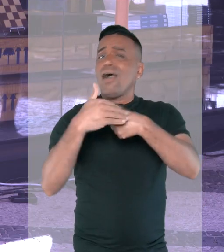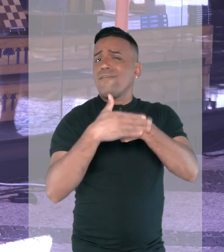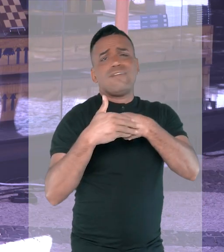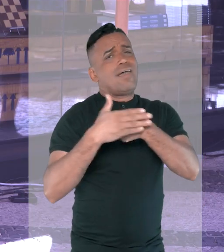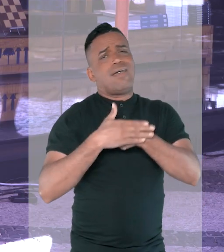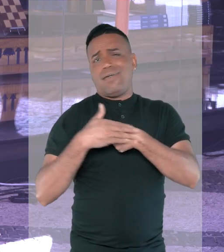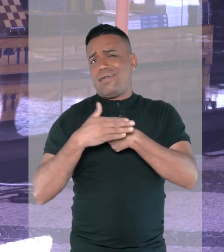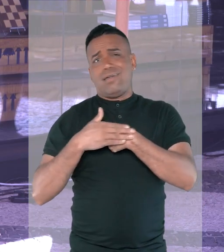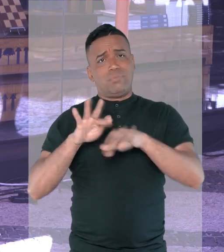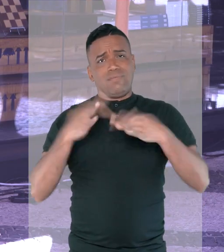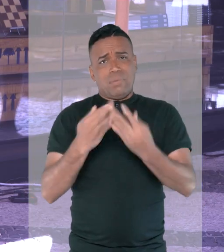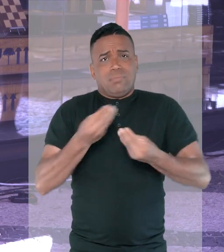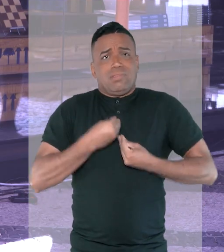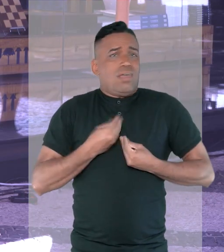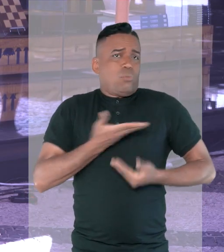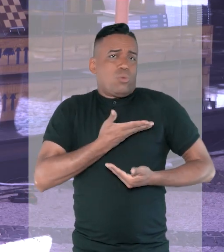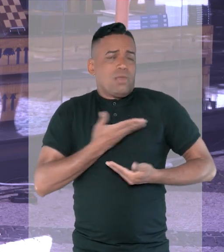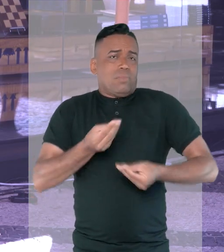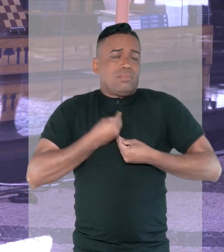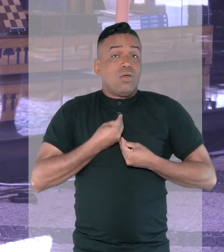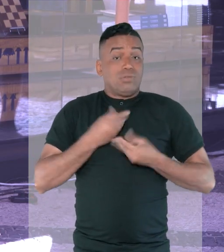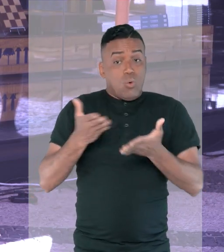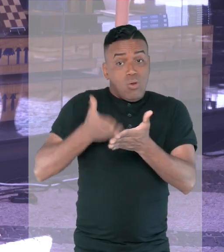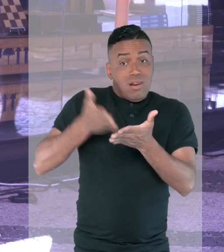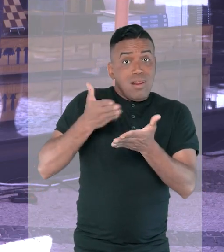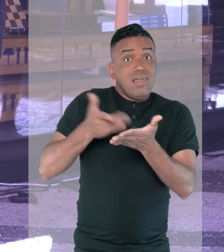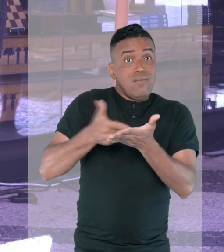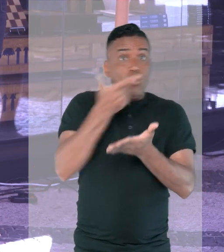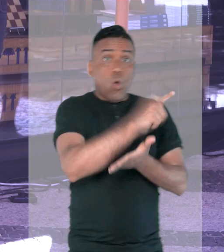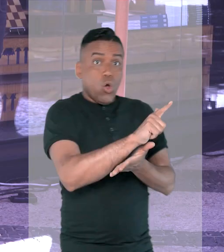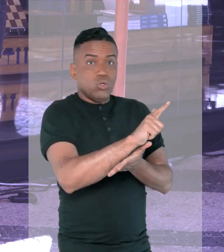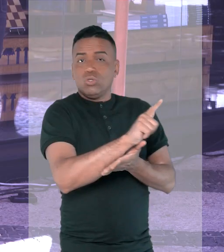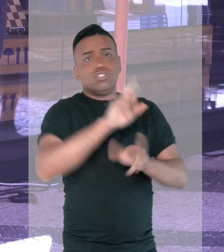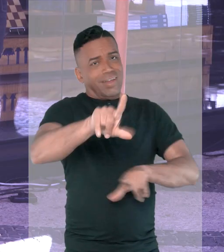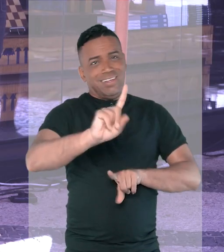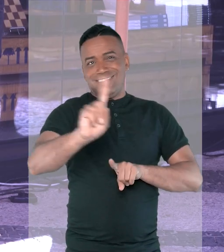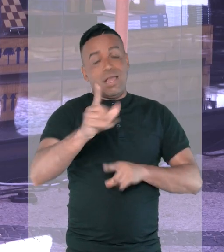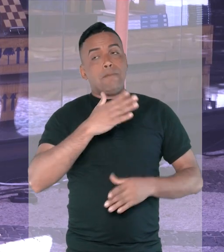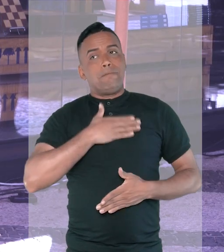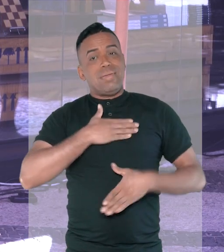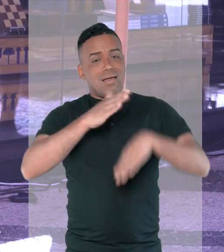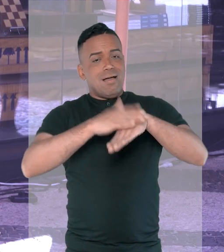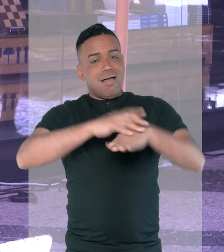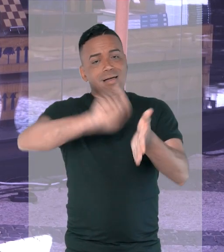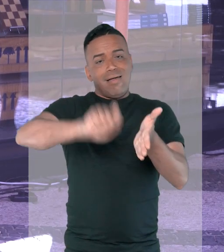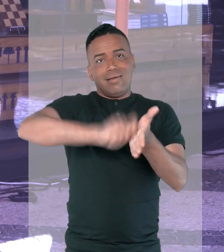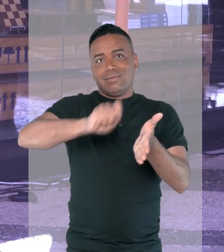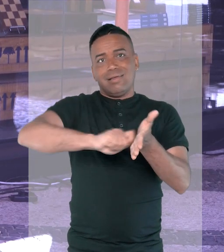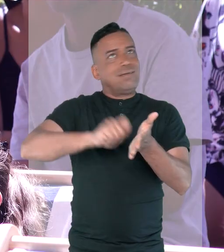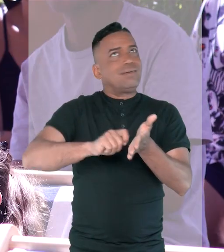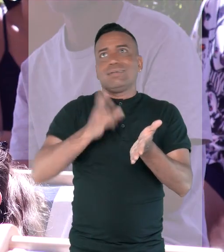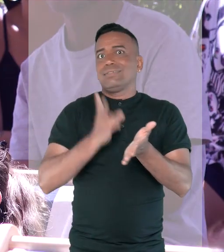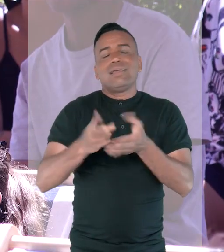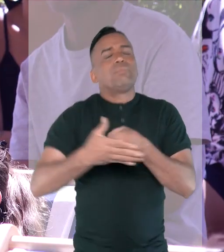afeto. E este livro não poderia ser diferente. Eu acho que a minha escrita é uma